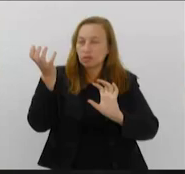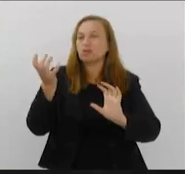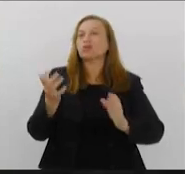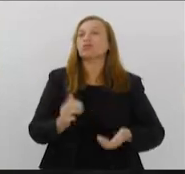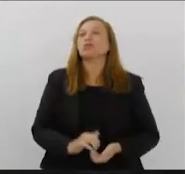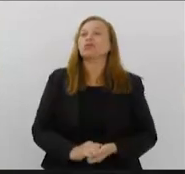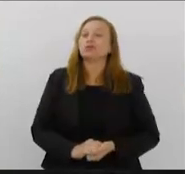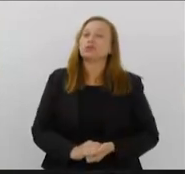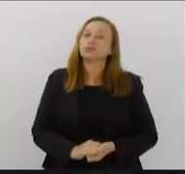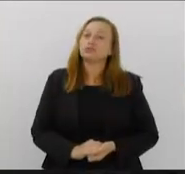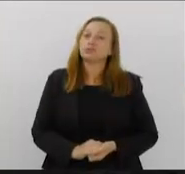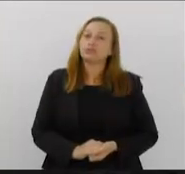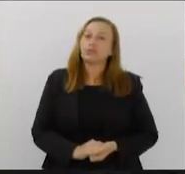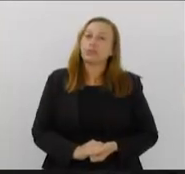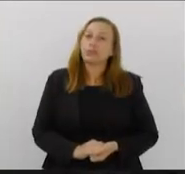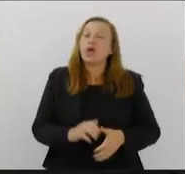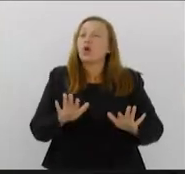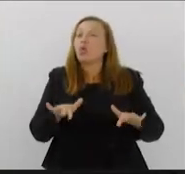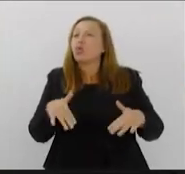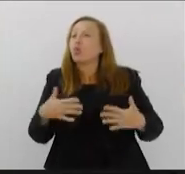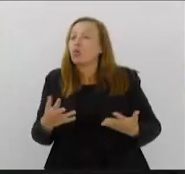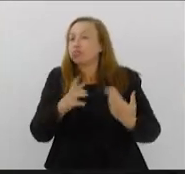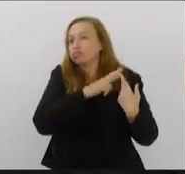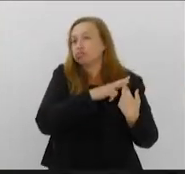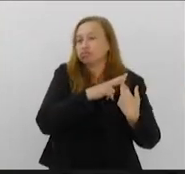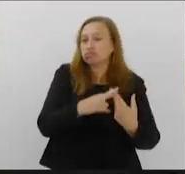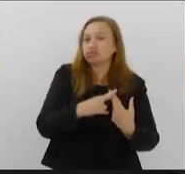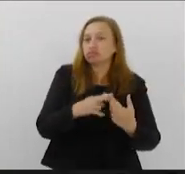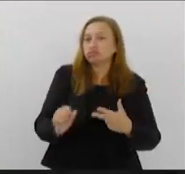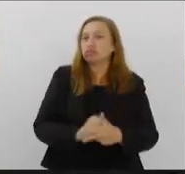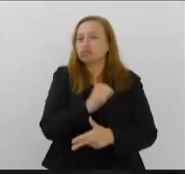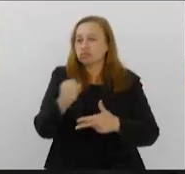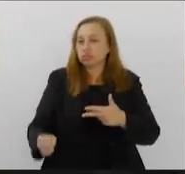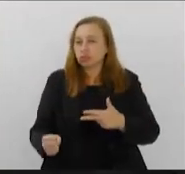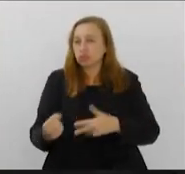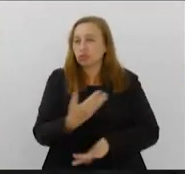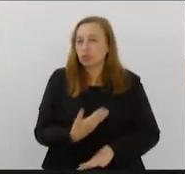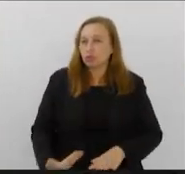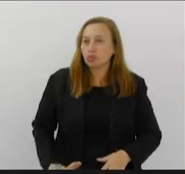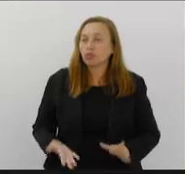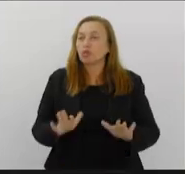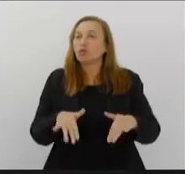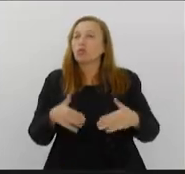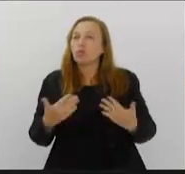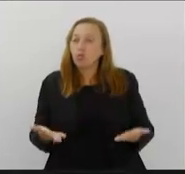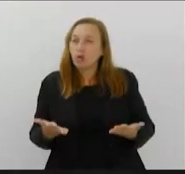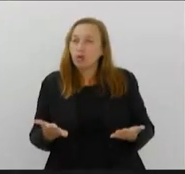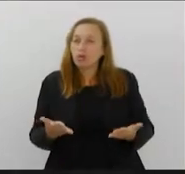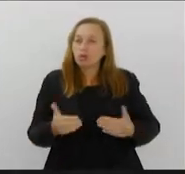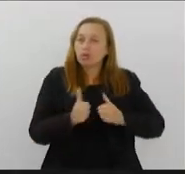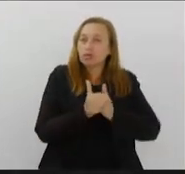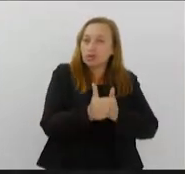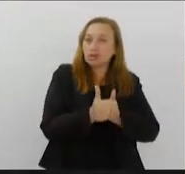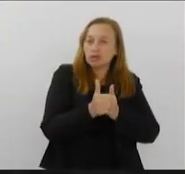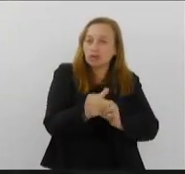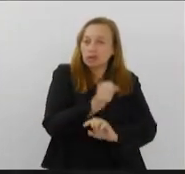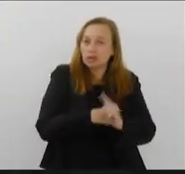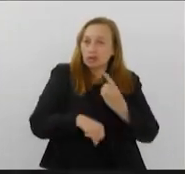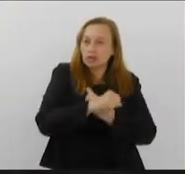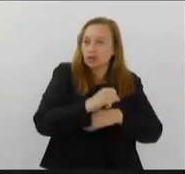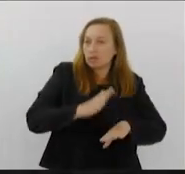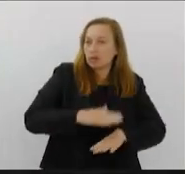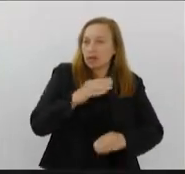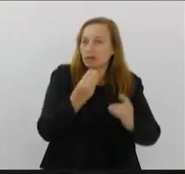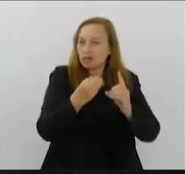climáticos extremos, entendamos quais são as responsabilidades do poder público e quais são os segmentos sociais mais vulneráveis